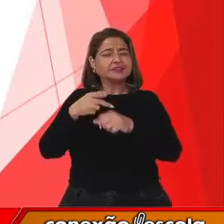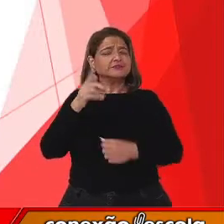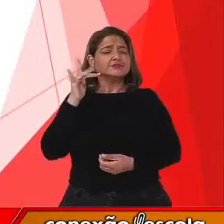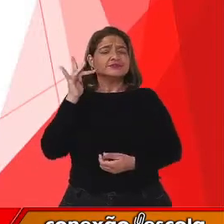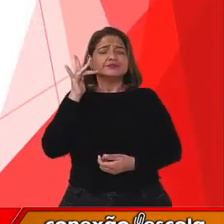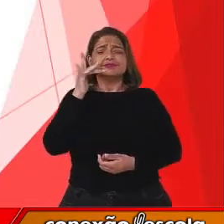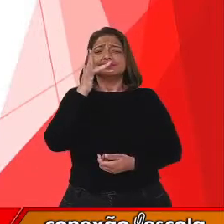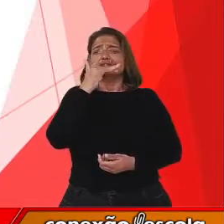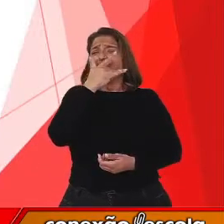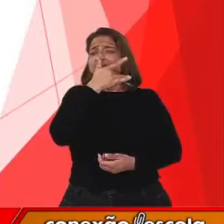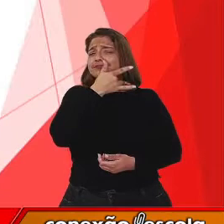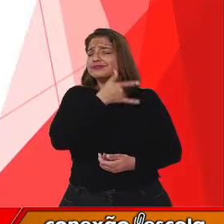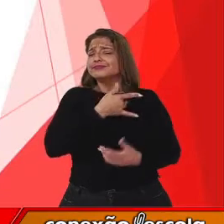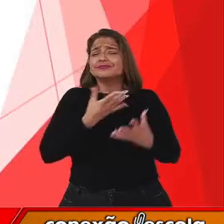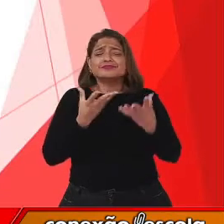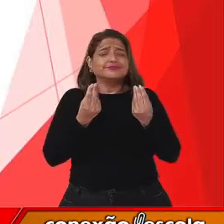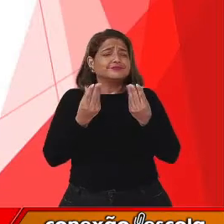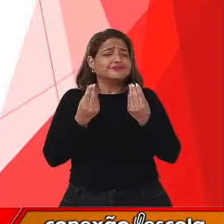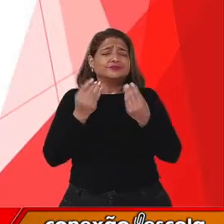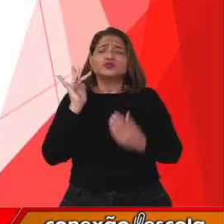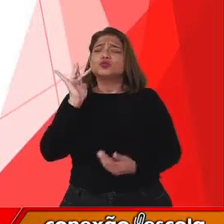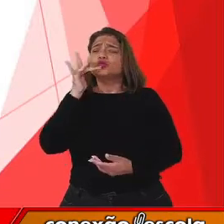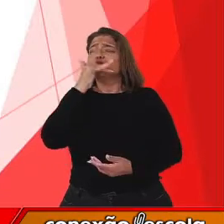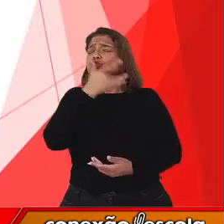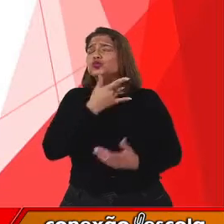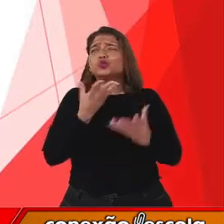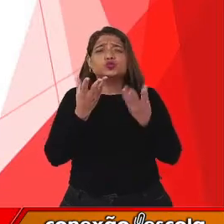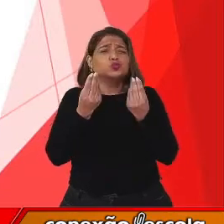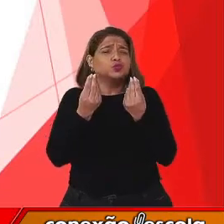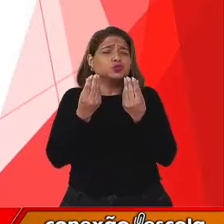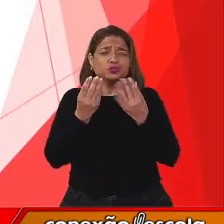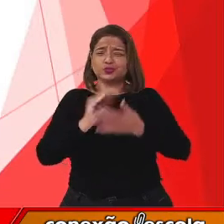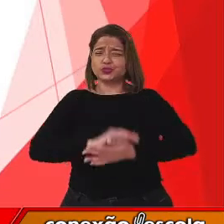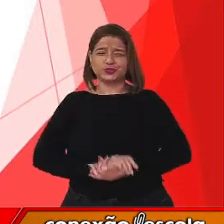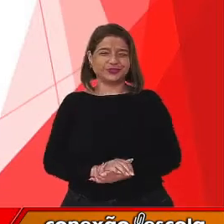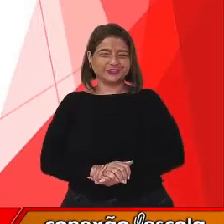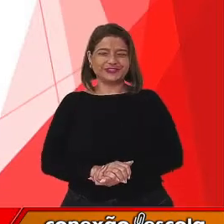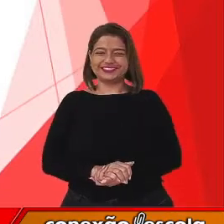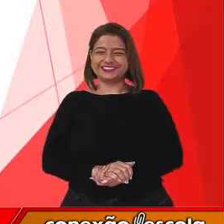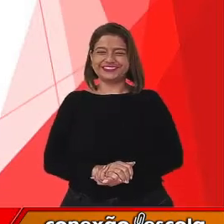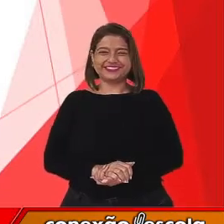Que delícia. Que delícia, gostosura.